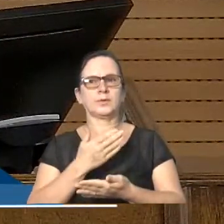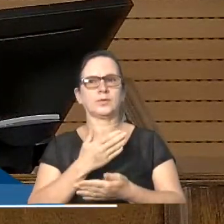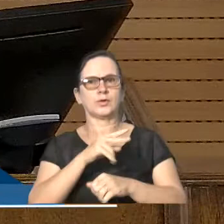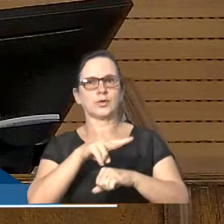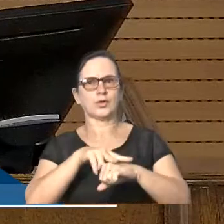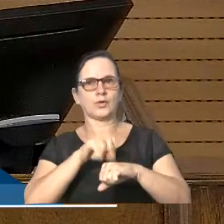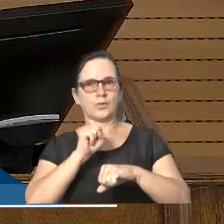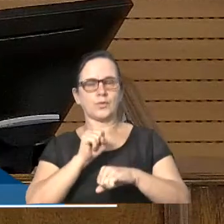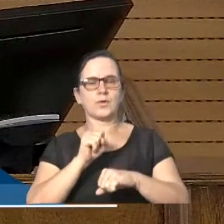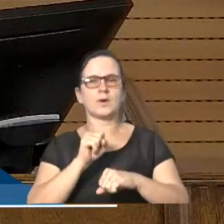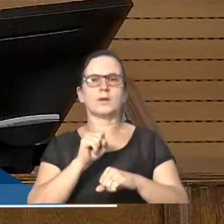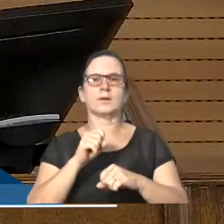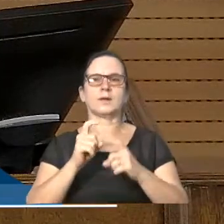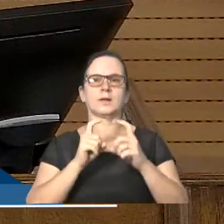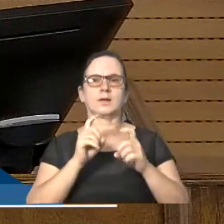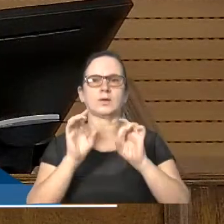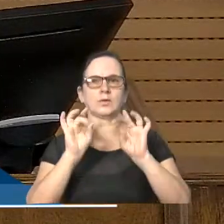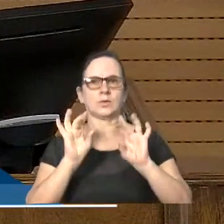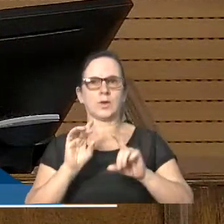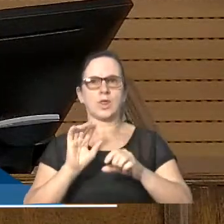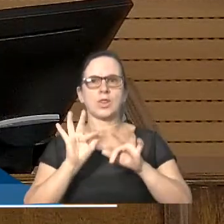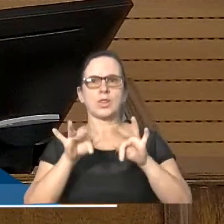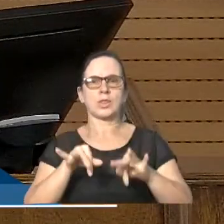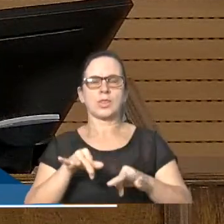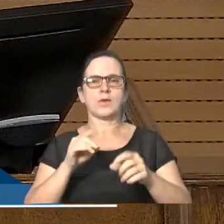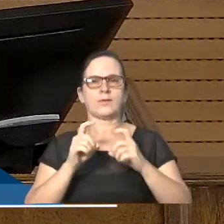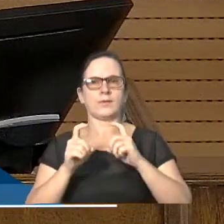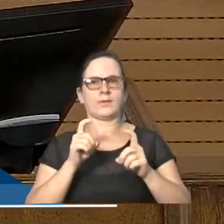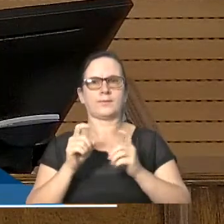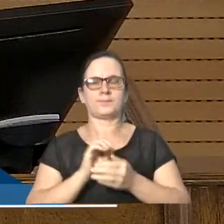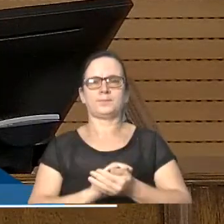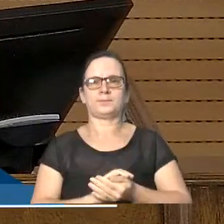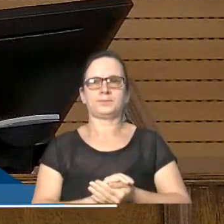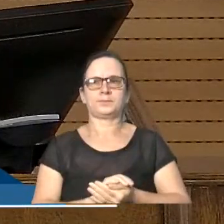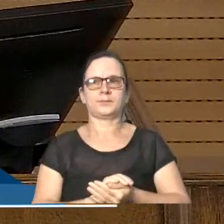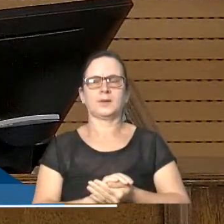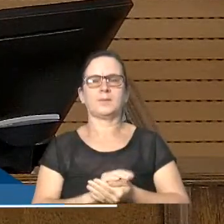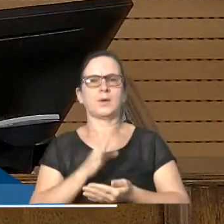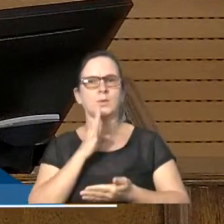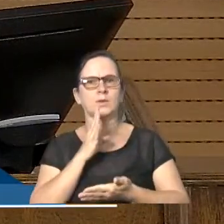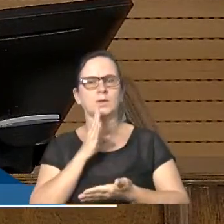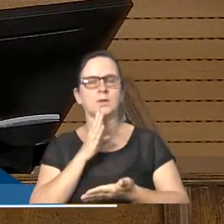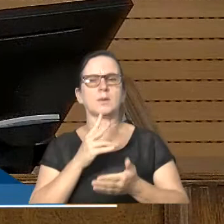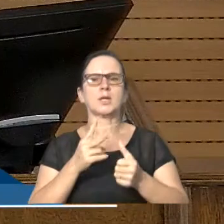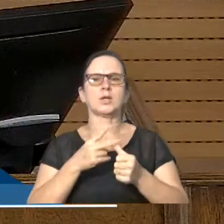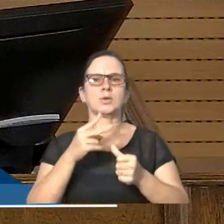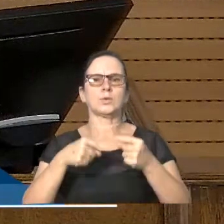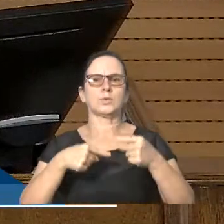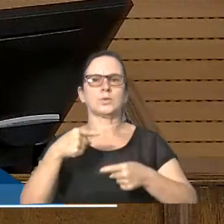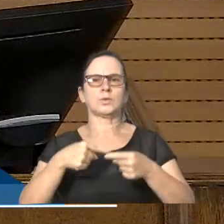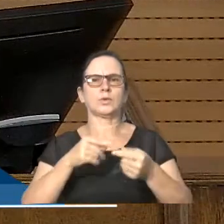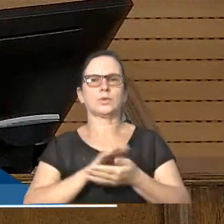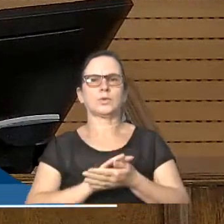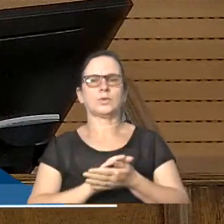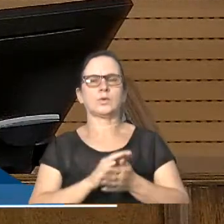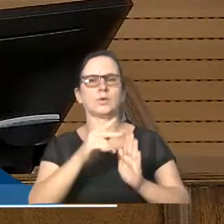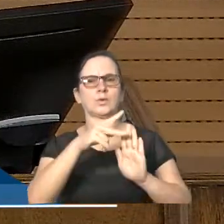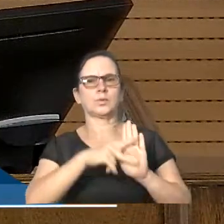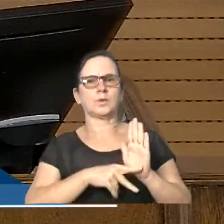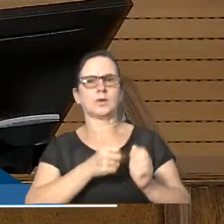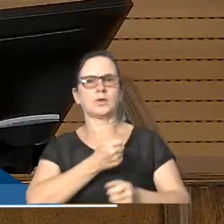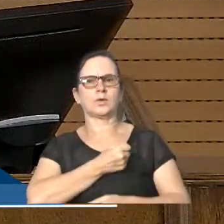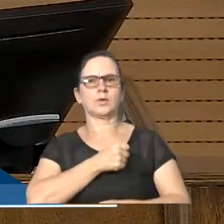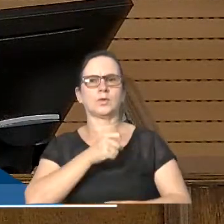sessão extraordinária a ser iniciada logo após o término da presente sessão para apreciar em segunda discussão e redação final o processo